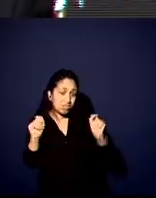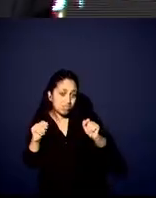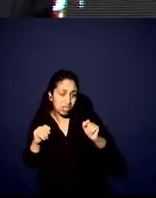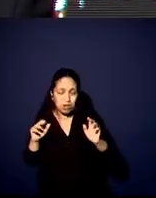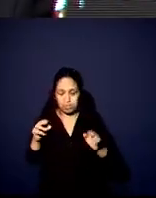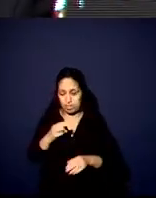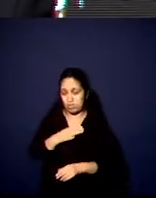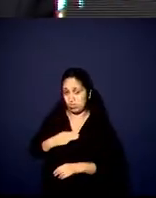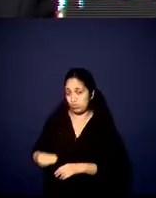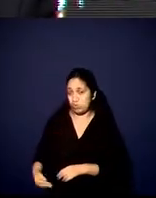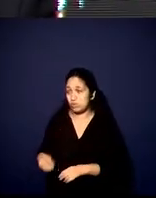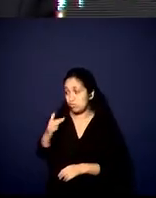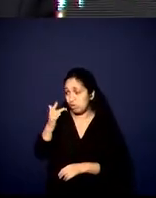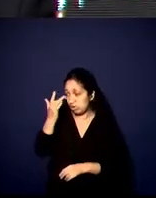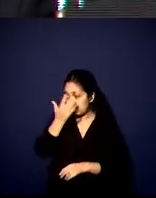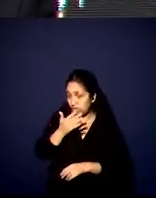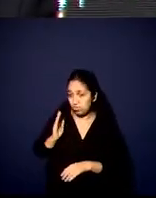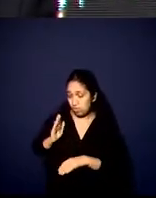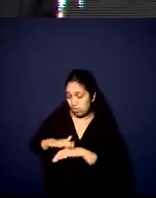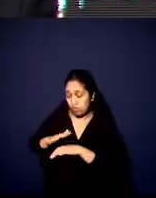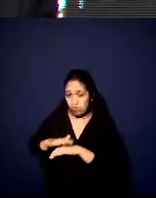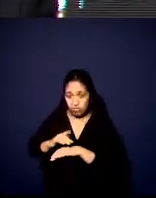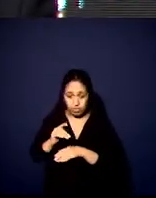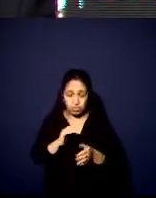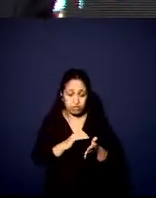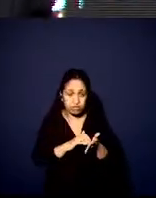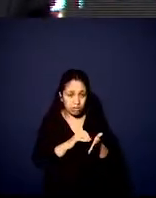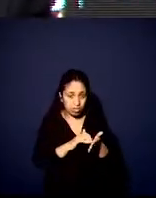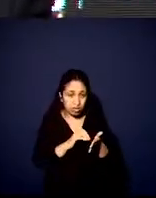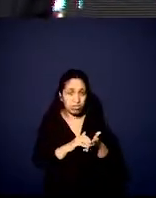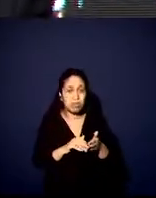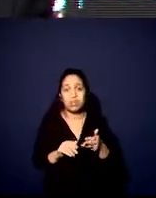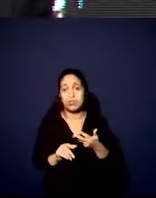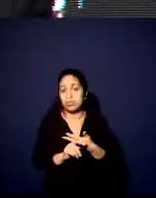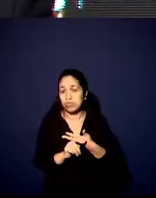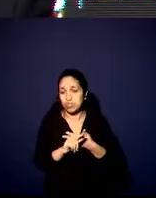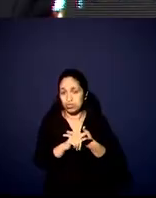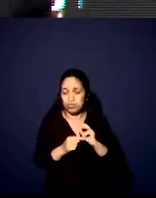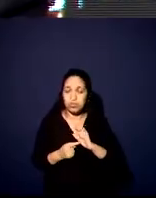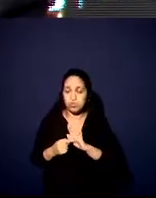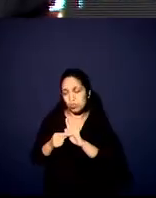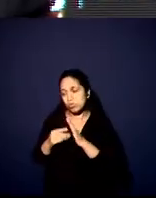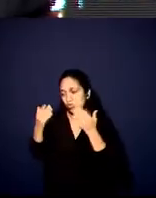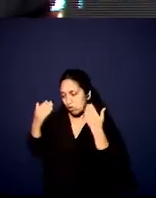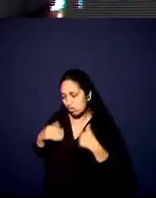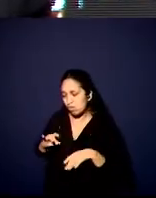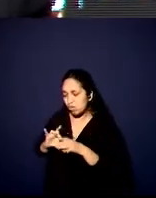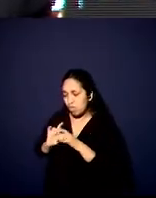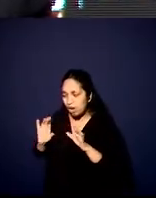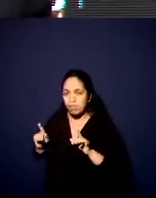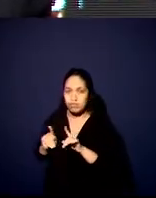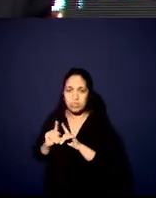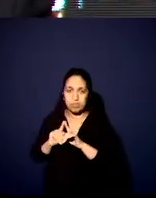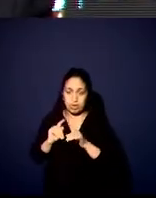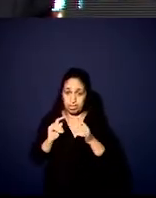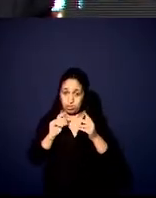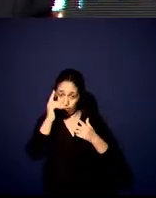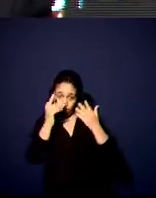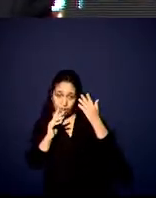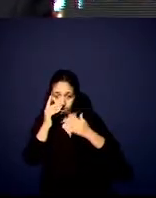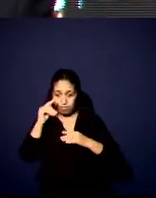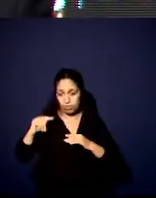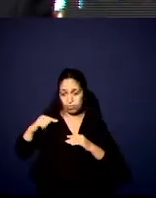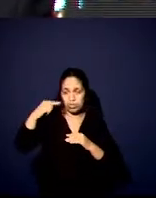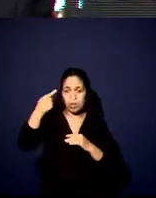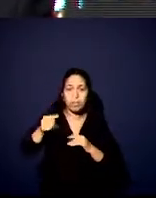o ministro Haddad tem feito e o secretário executivo dali por se mostrou à disposição que nós vamos fazer após o carnaval é